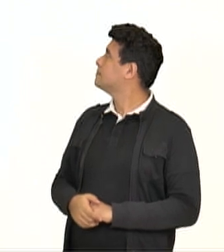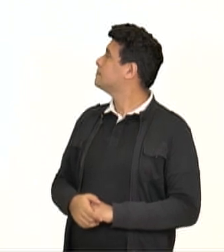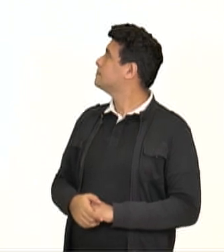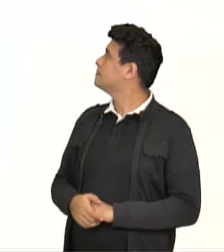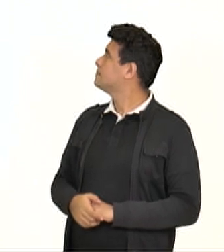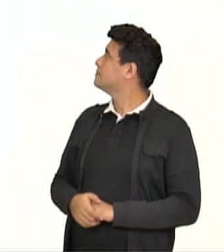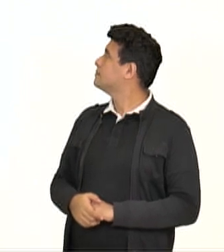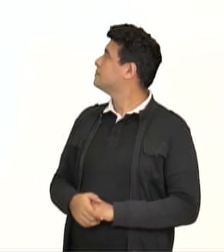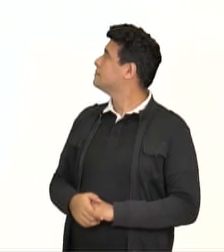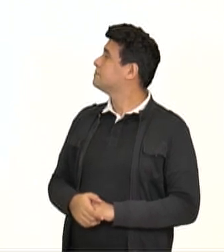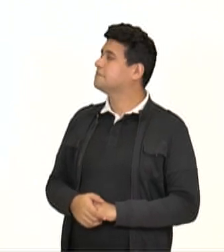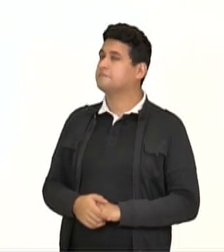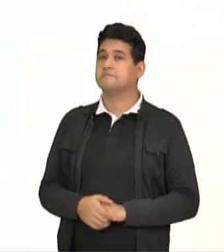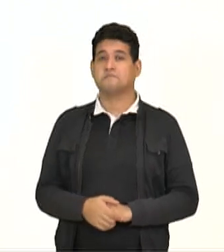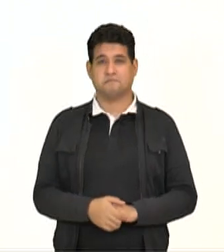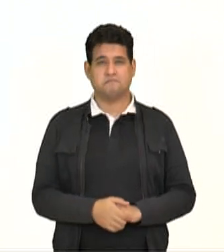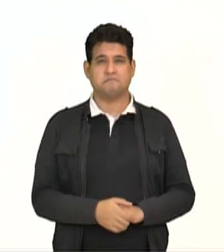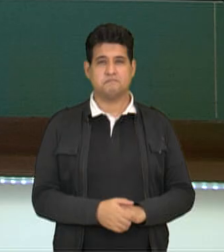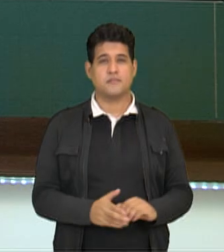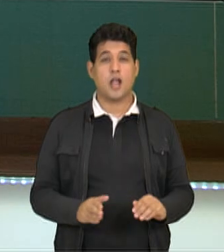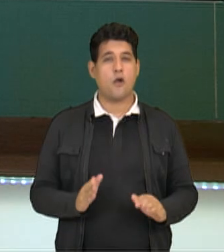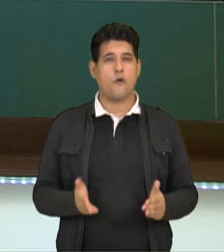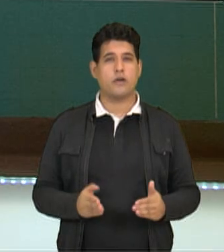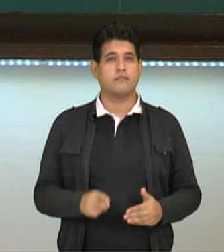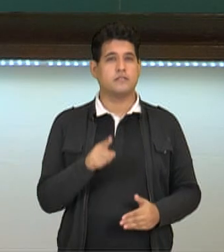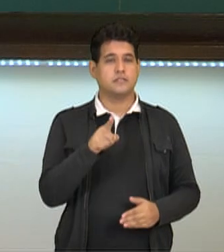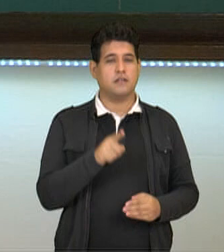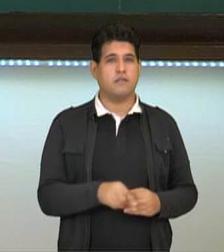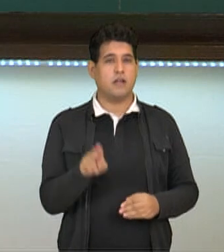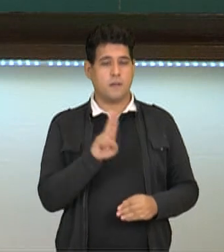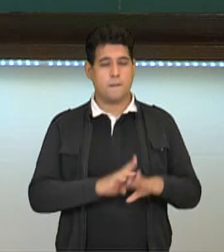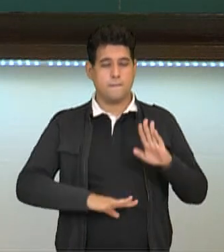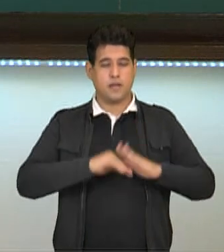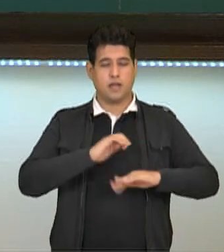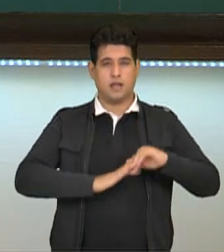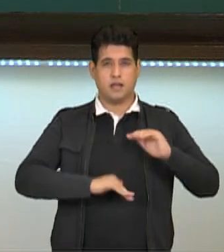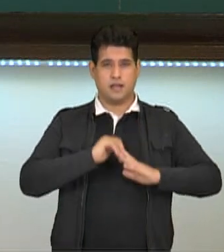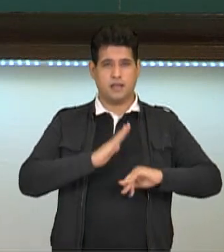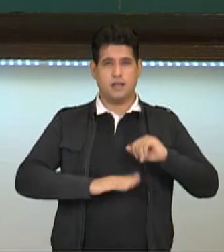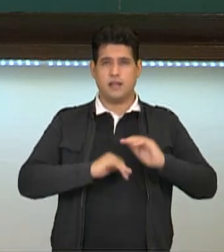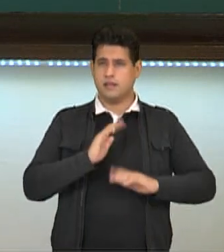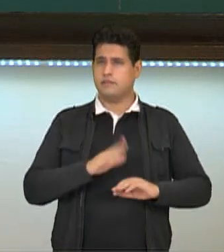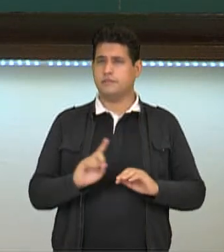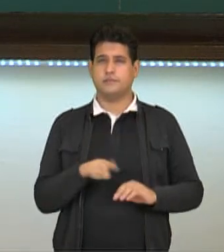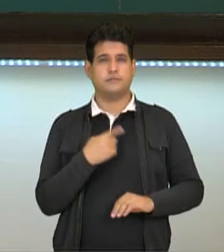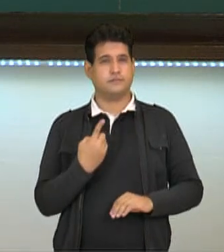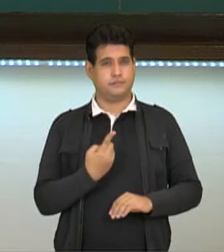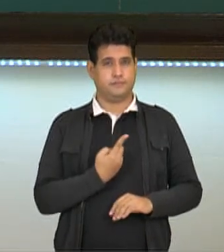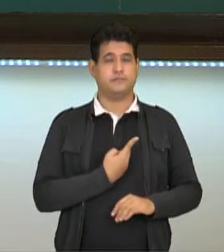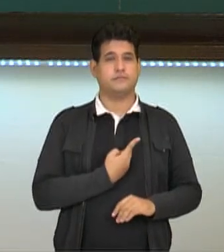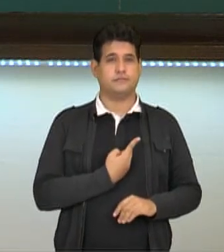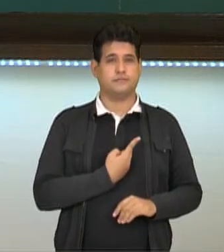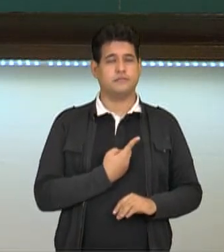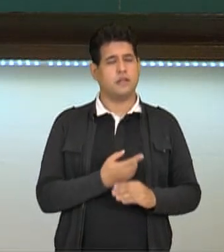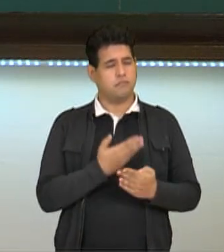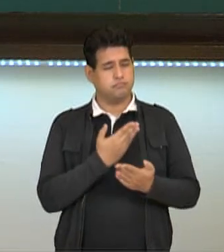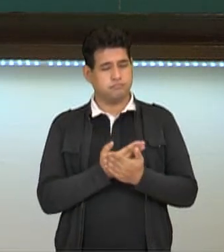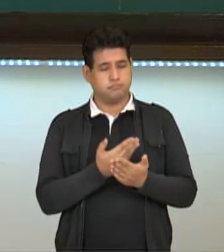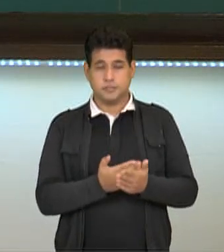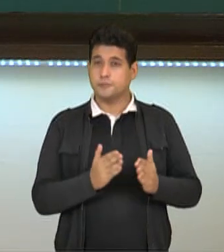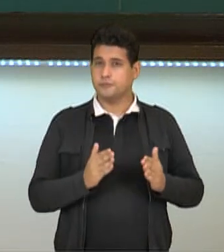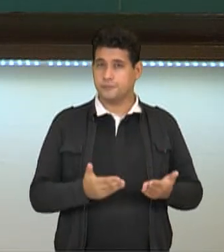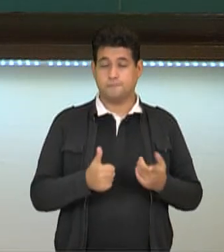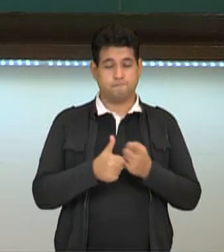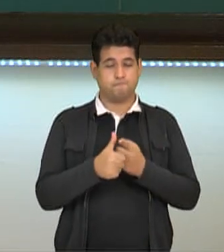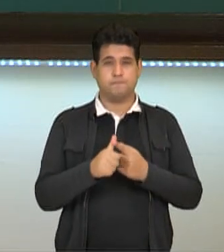the first conditional. Agora é a sua vez de colocar em prática isso que nós estamos estudando agora, a